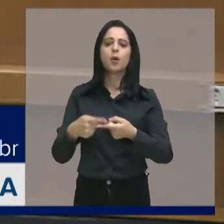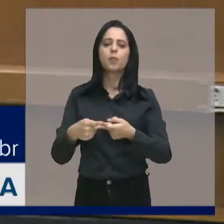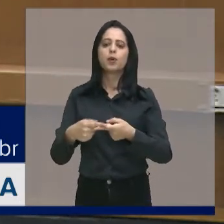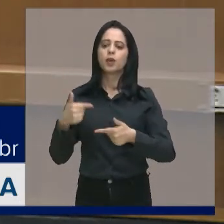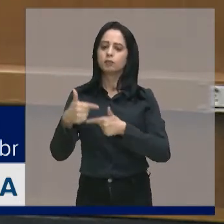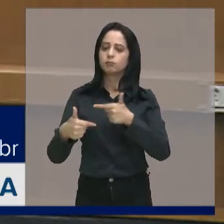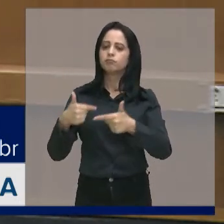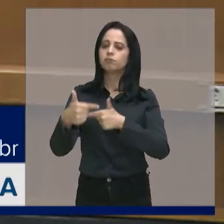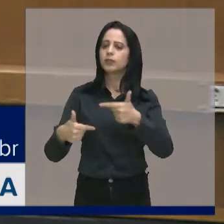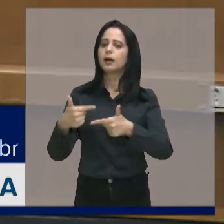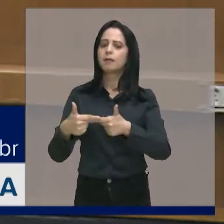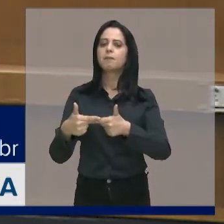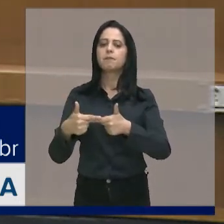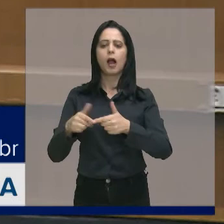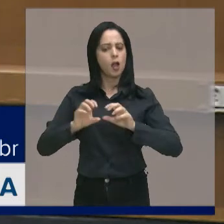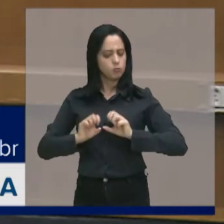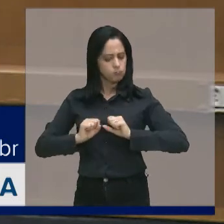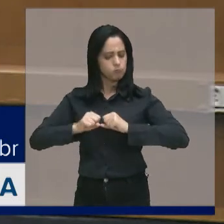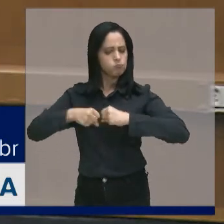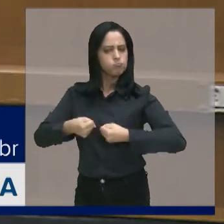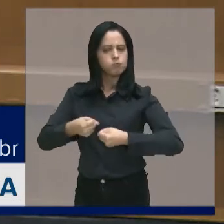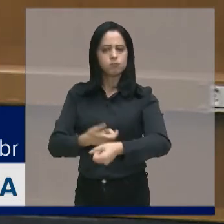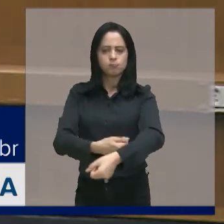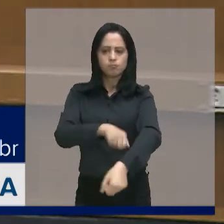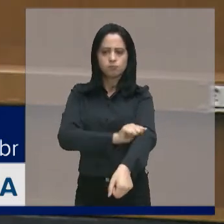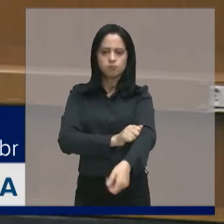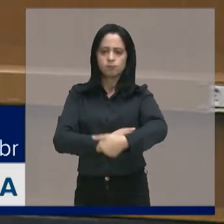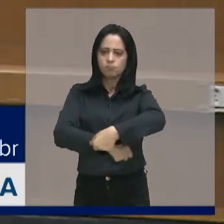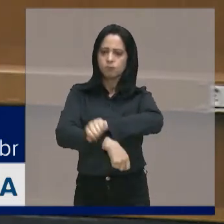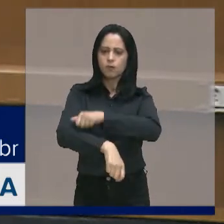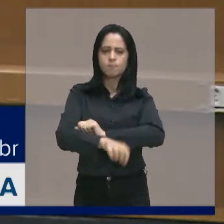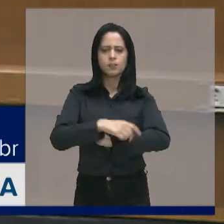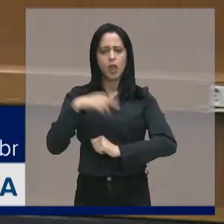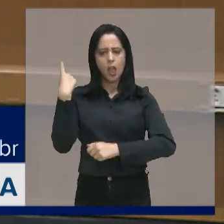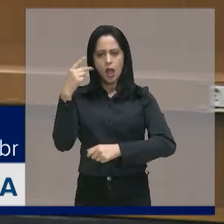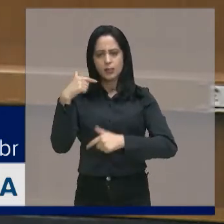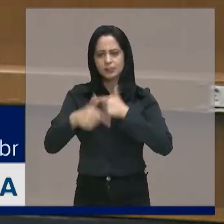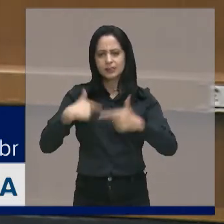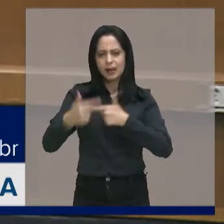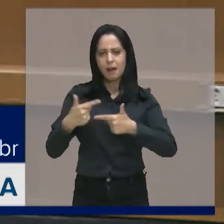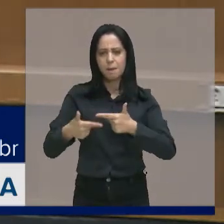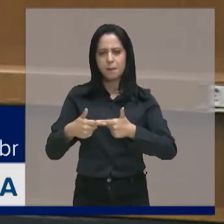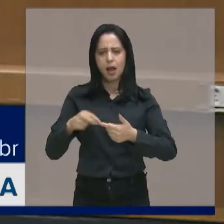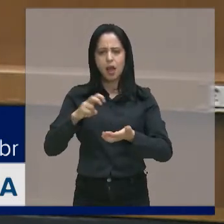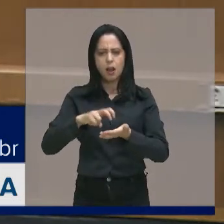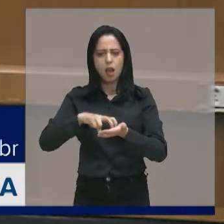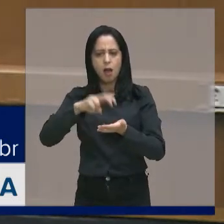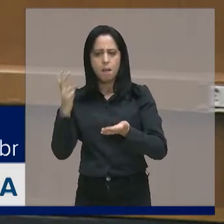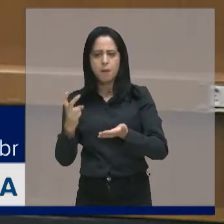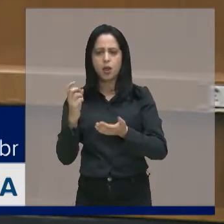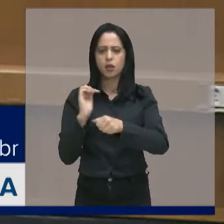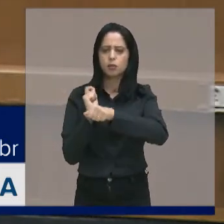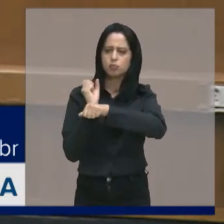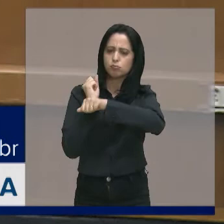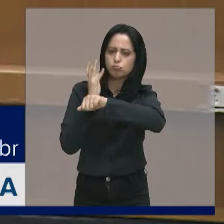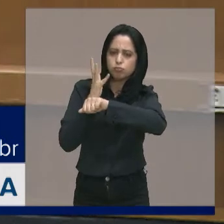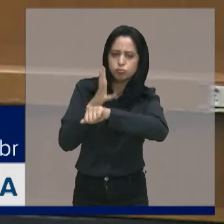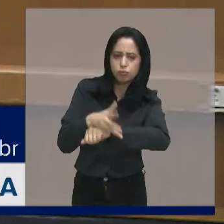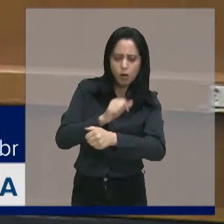pela dedicação, pelo amor, manhã, tarde, noite, madrugada, e o quanto